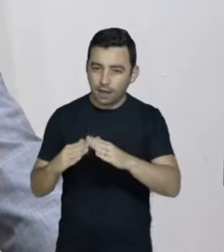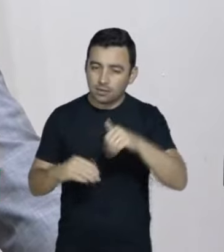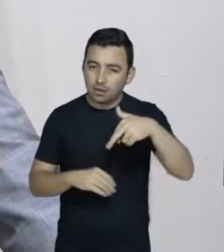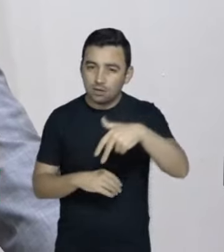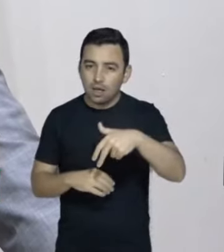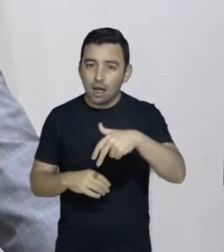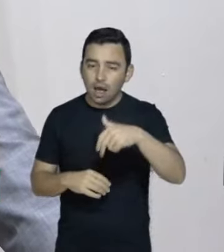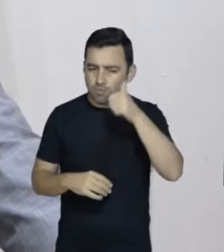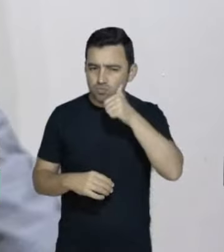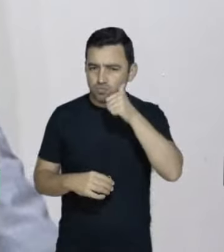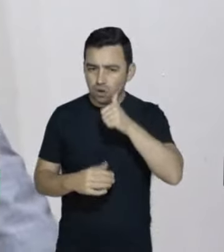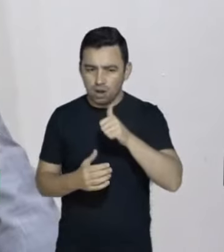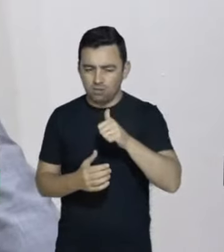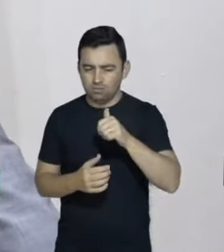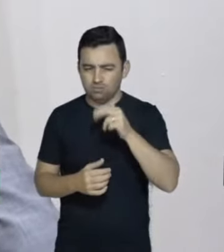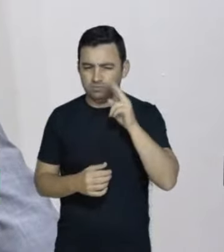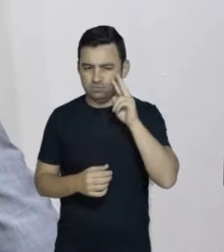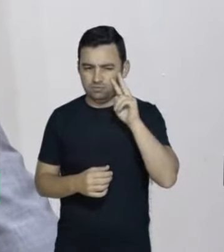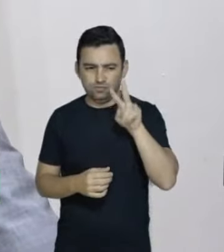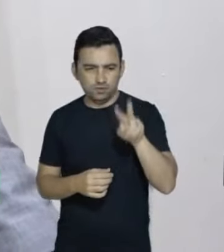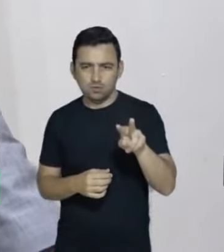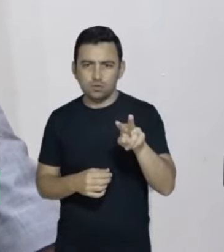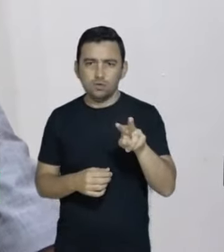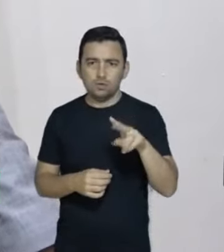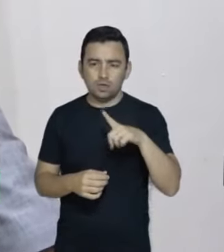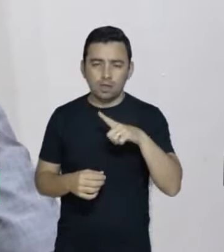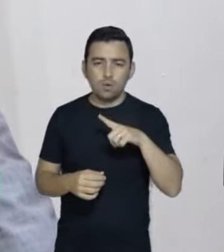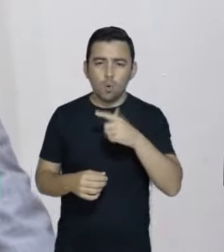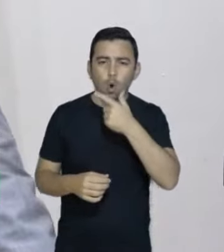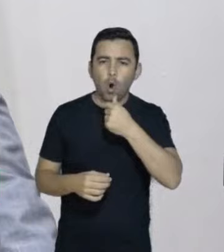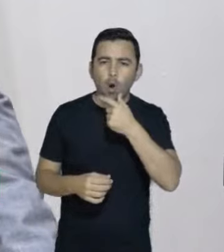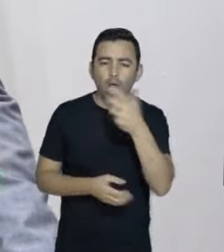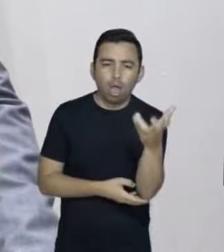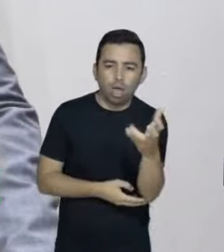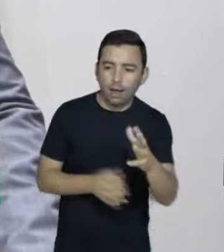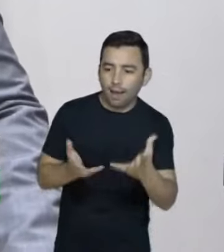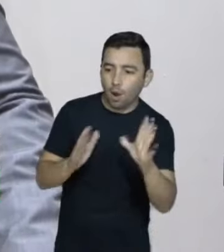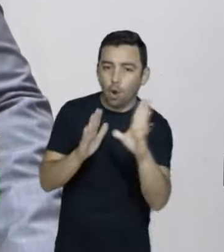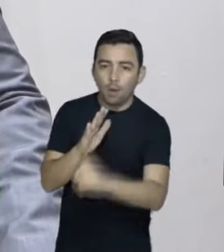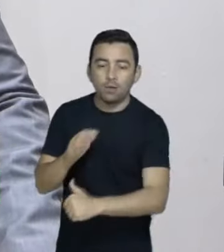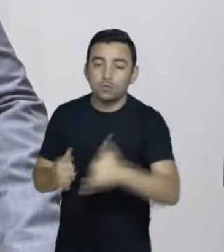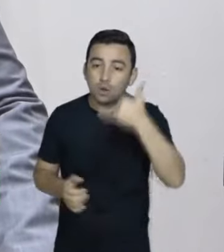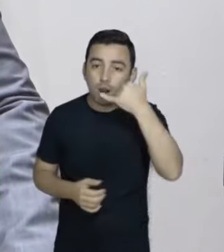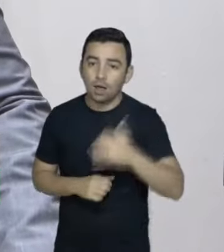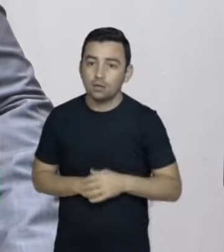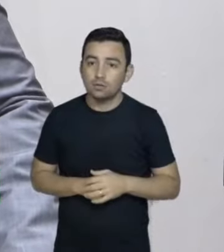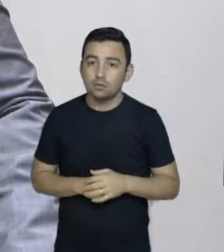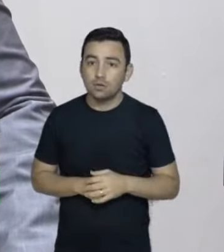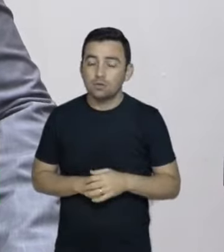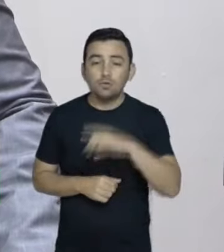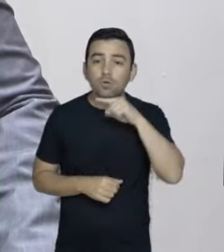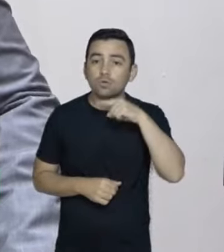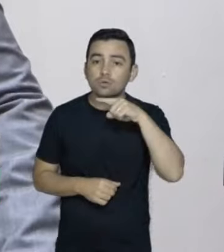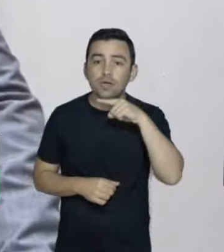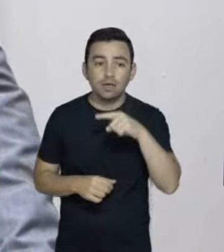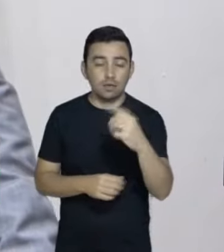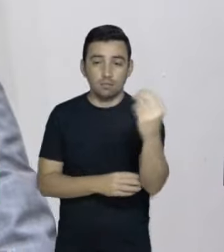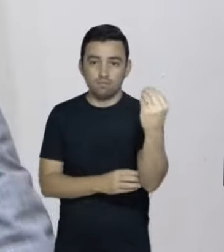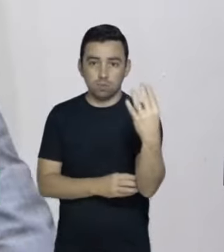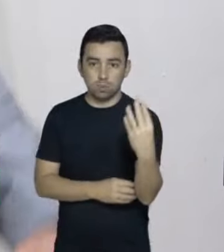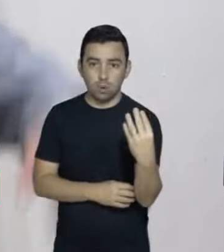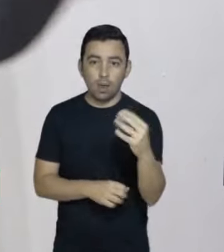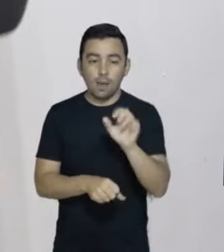teve de perseguir um outro craquento que queria roubar o celular dela. Você não pode parar em um semáforo da cidade de Joinville